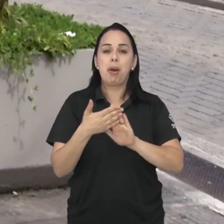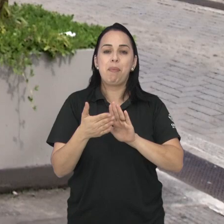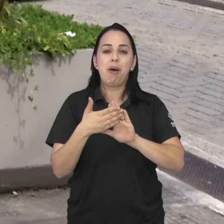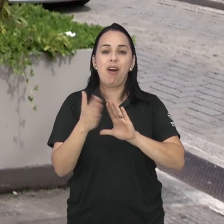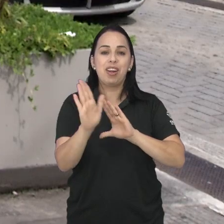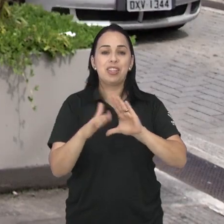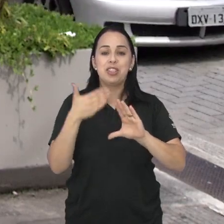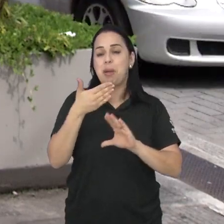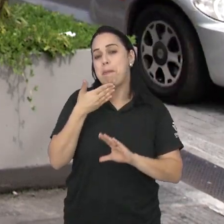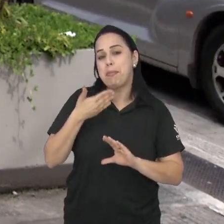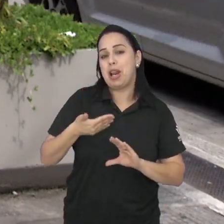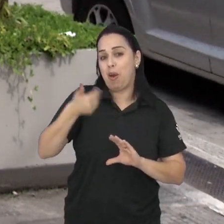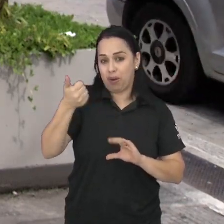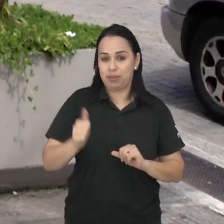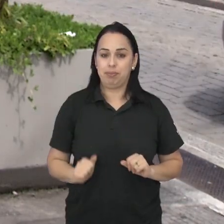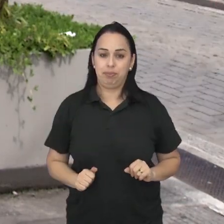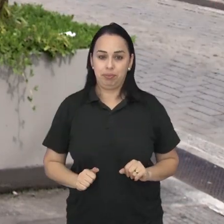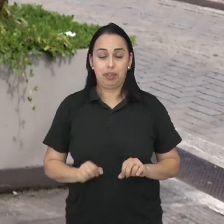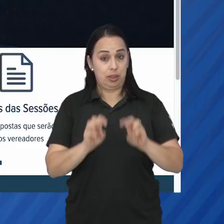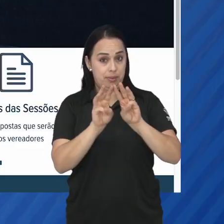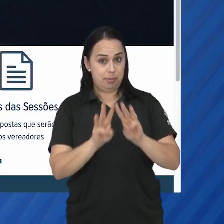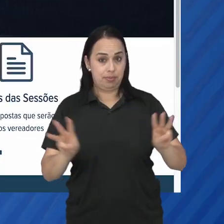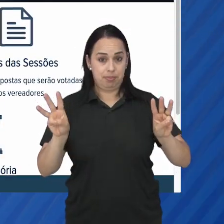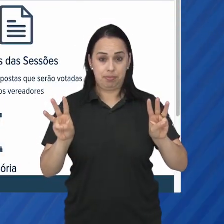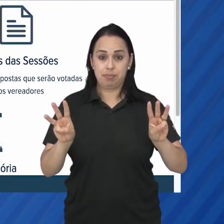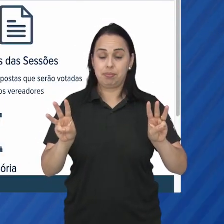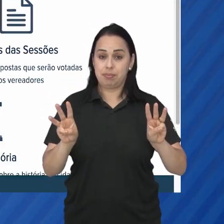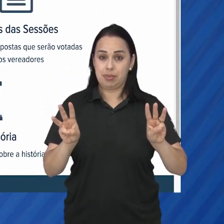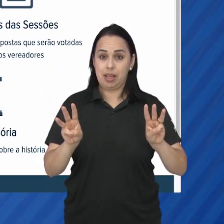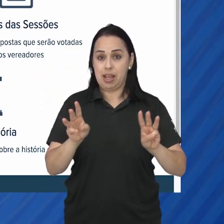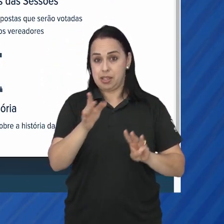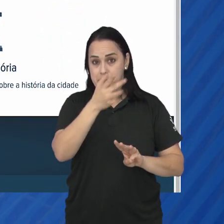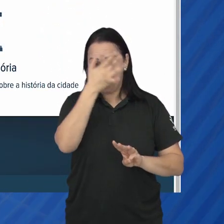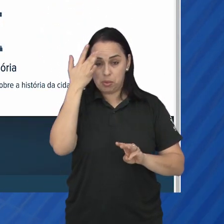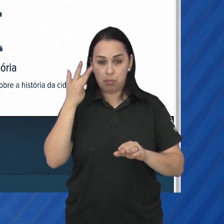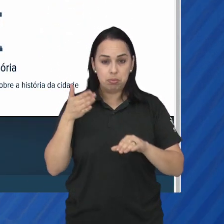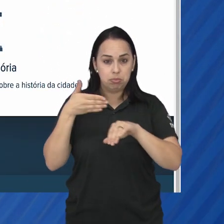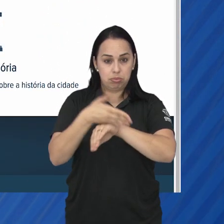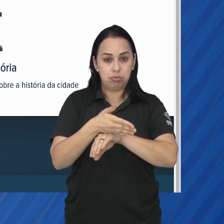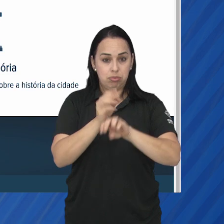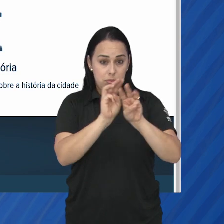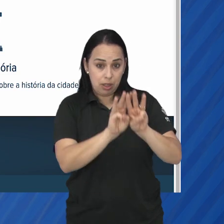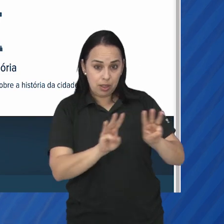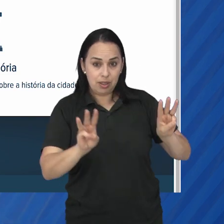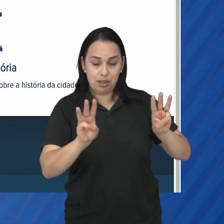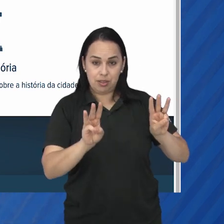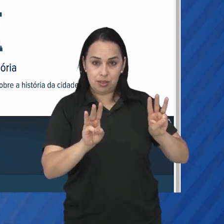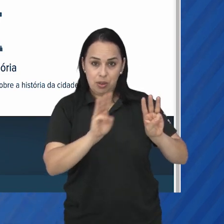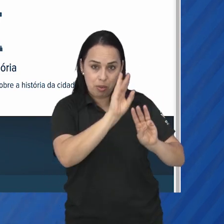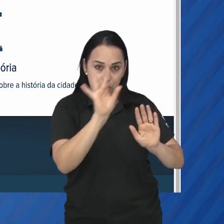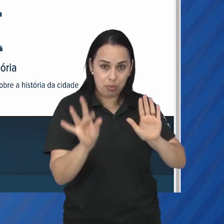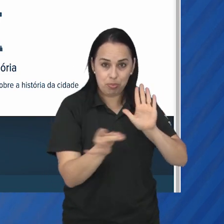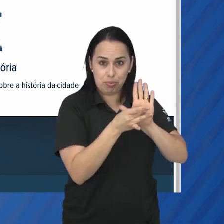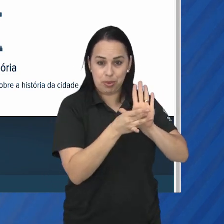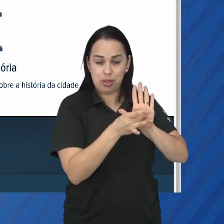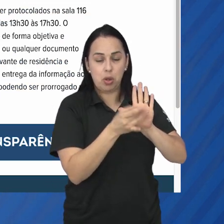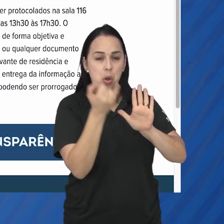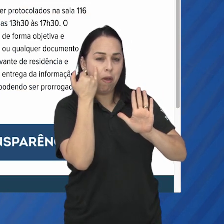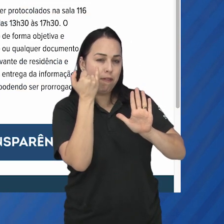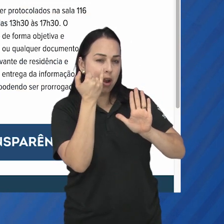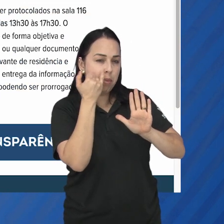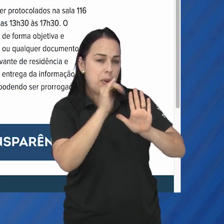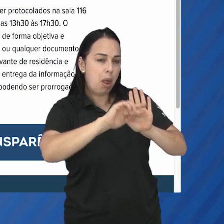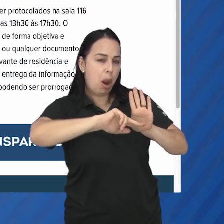e propostas de melhoria para a cidade. No site, a população tem acesso ao portal da transparência com